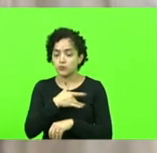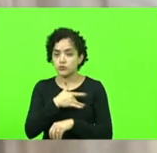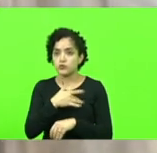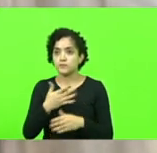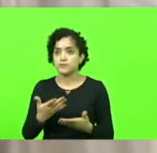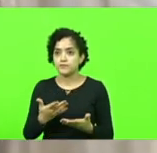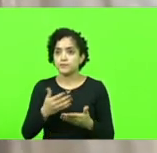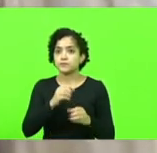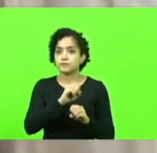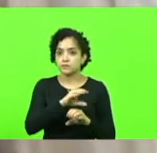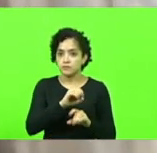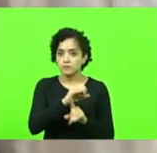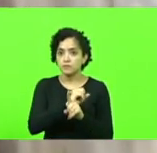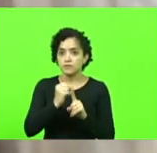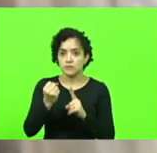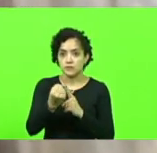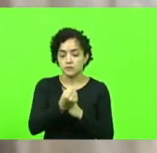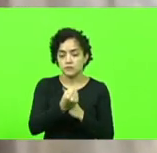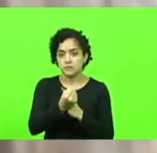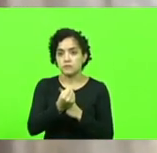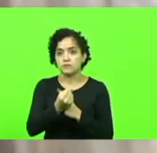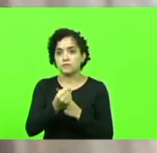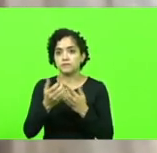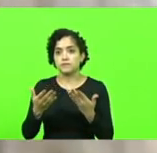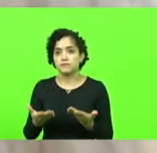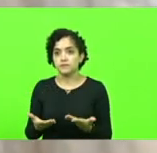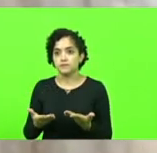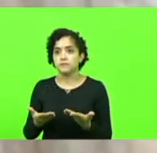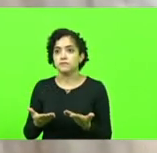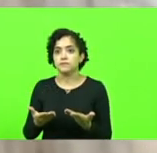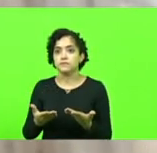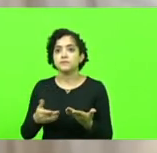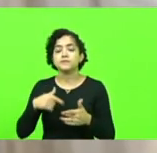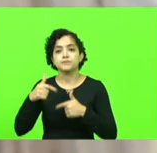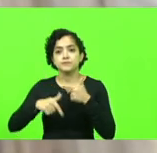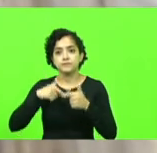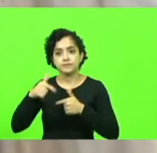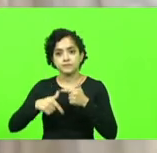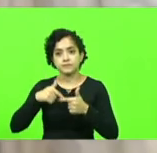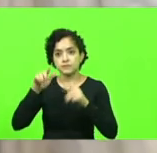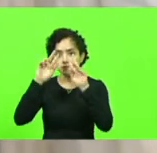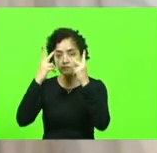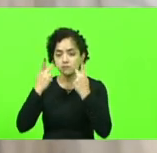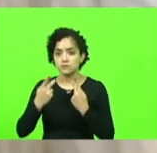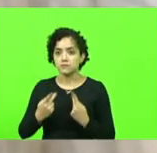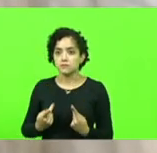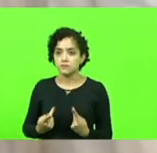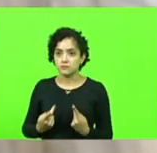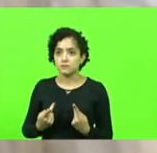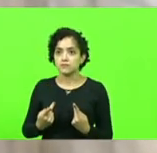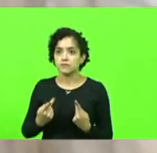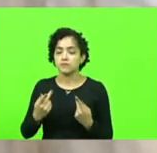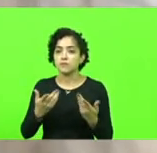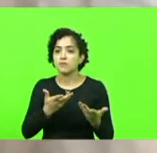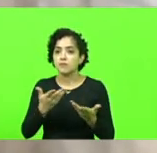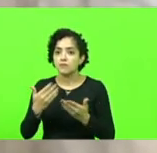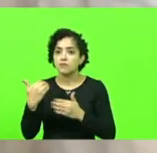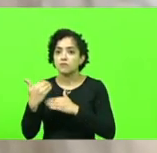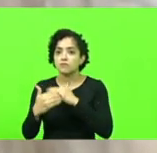e social, com atenção dirigida para as atividades humanas. Busca o